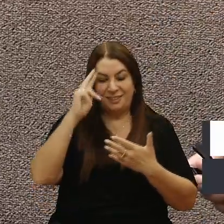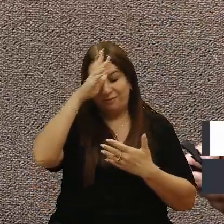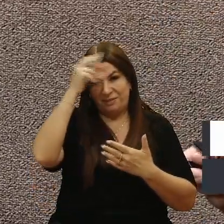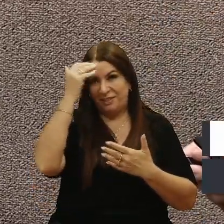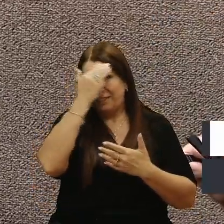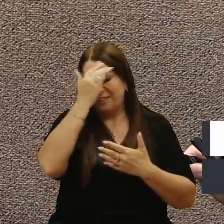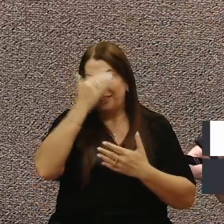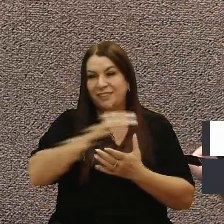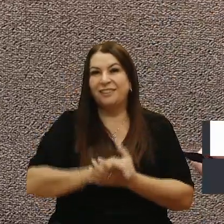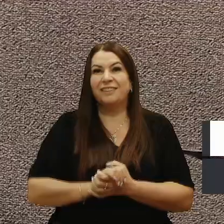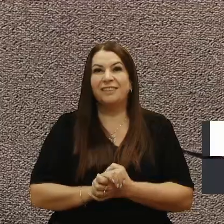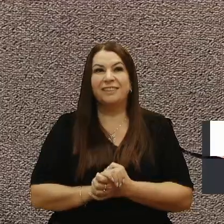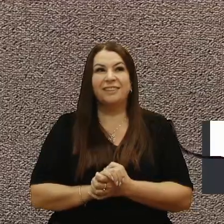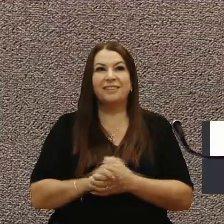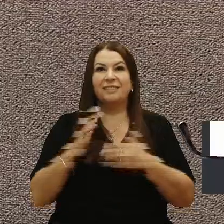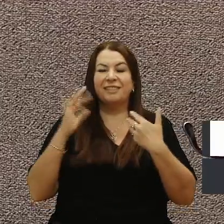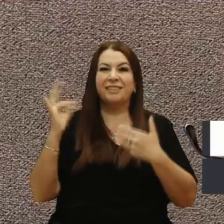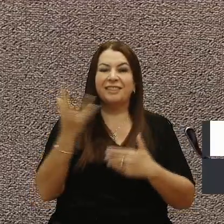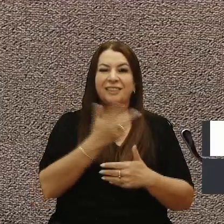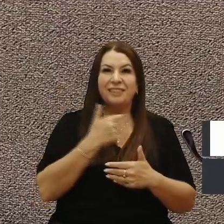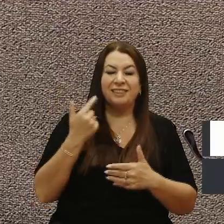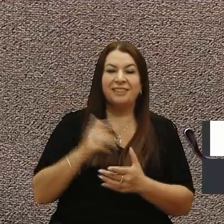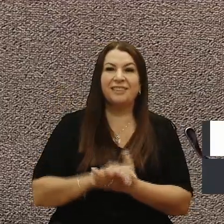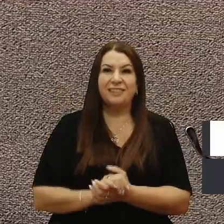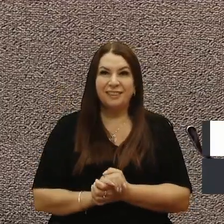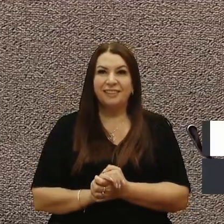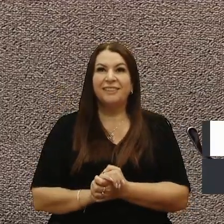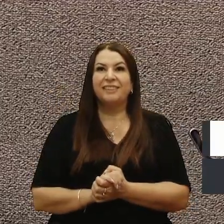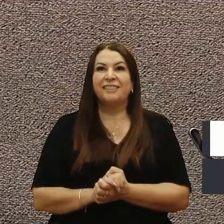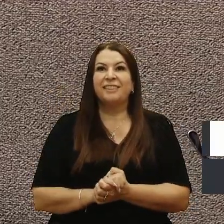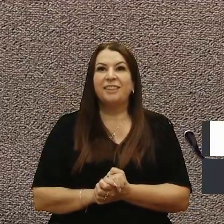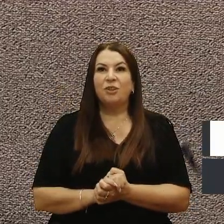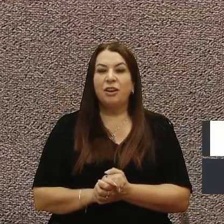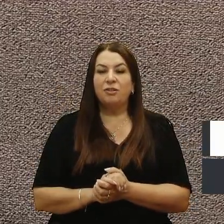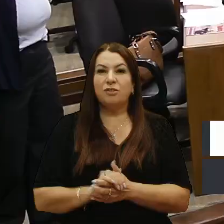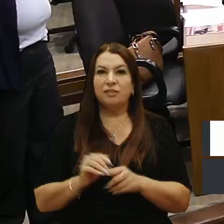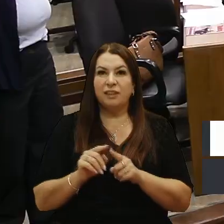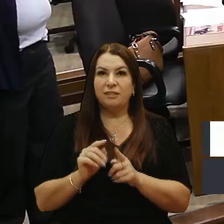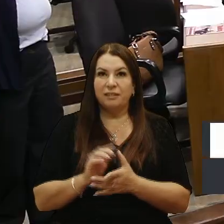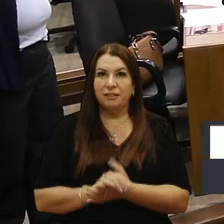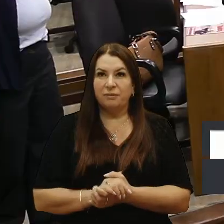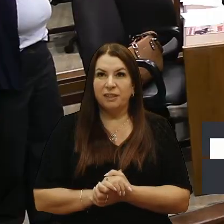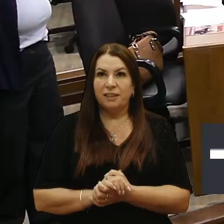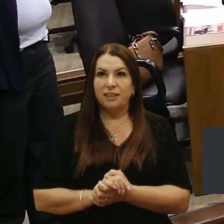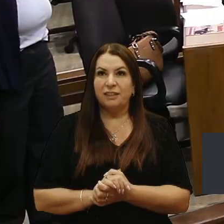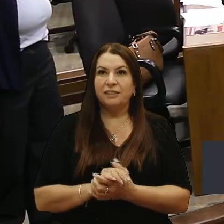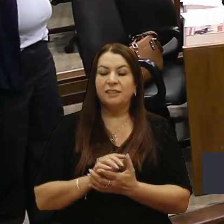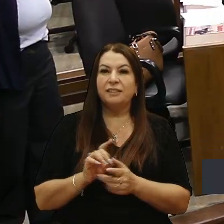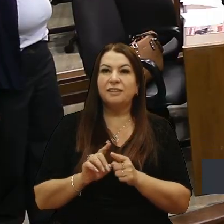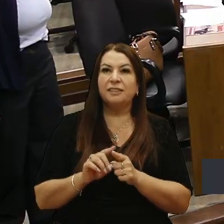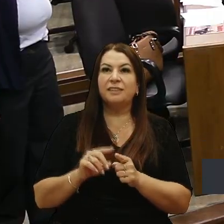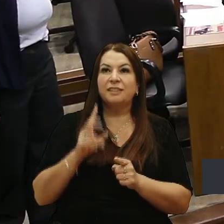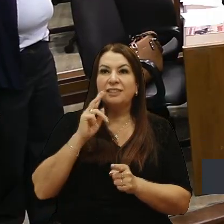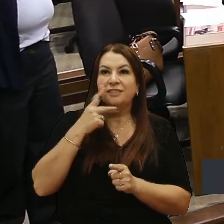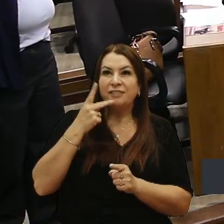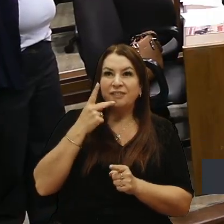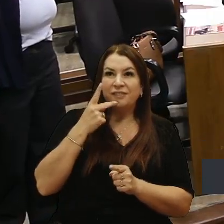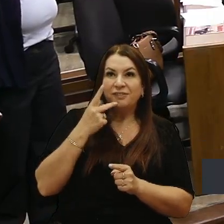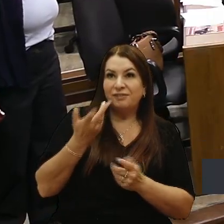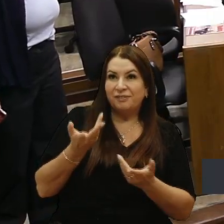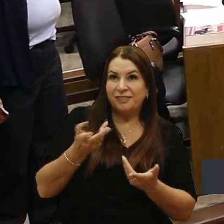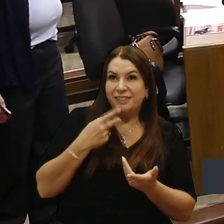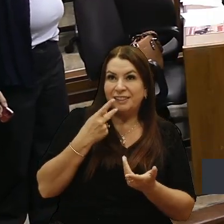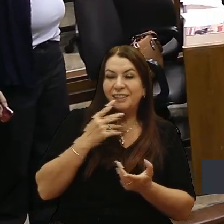Adiló, parabéns a todos que idealizaram. Uma parte, vereador. Seu parte antes de finalizar. Já que o senhor ofereceu, né, eu vou ter que falar,